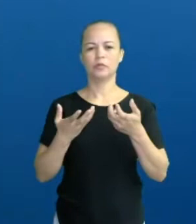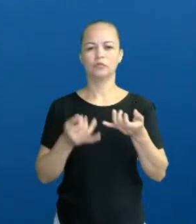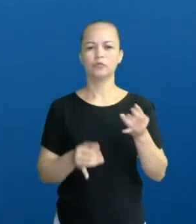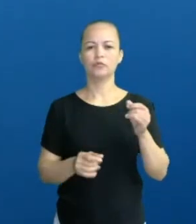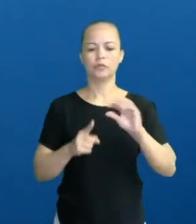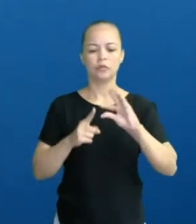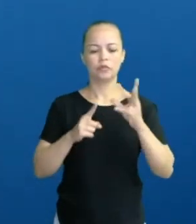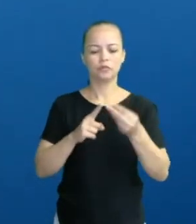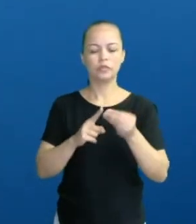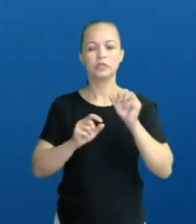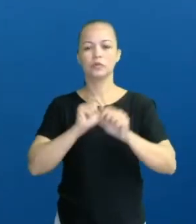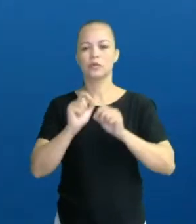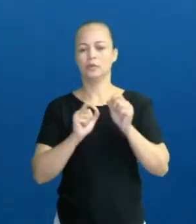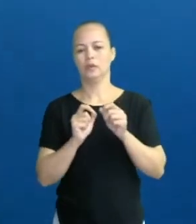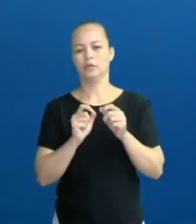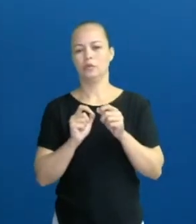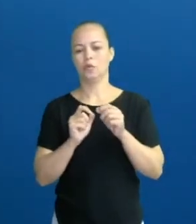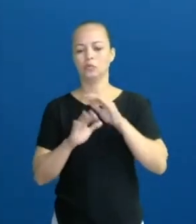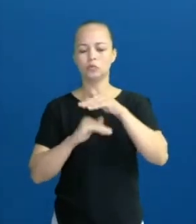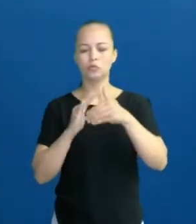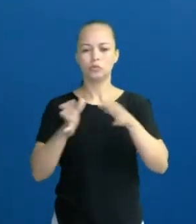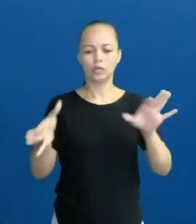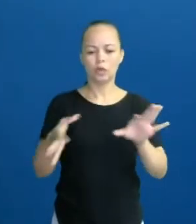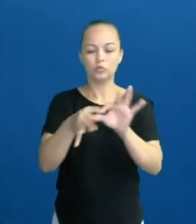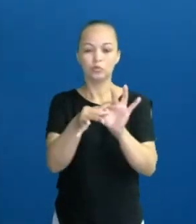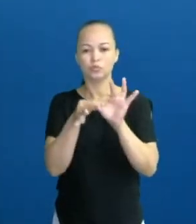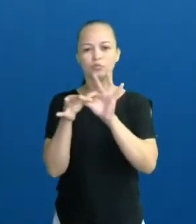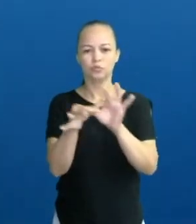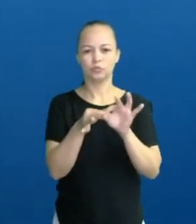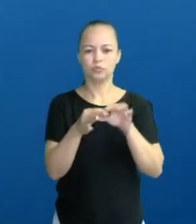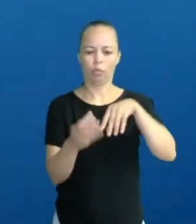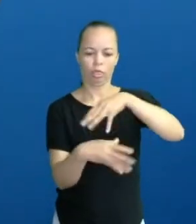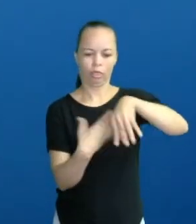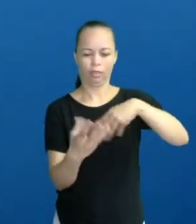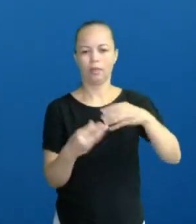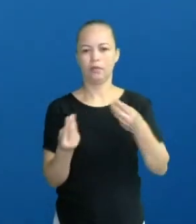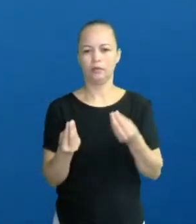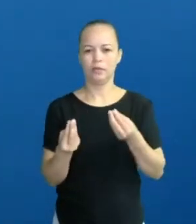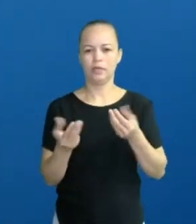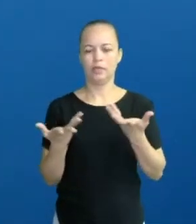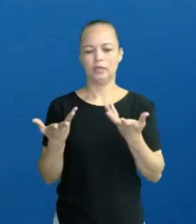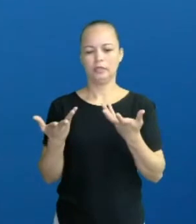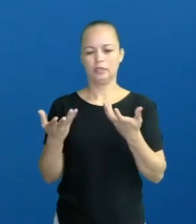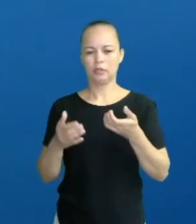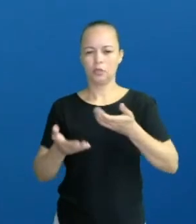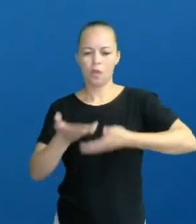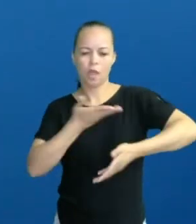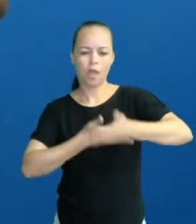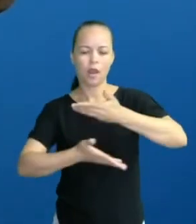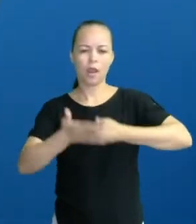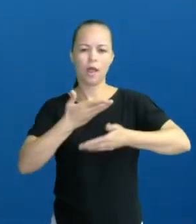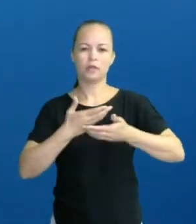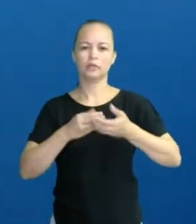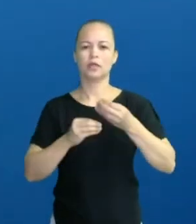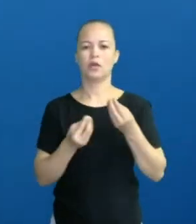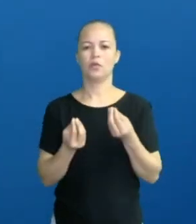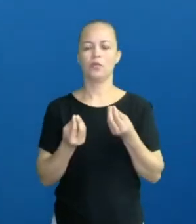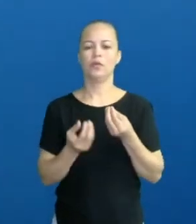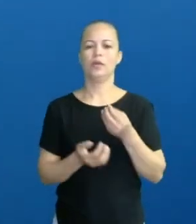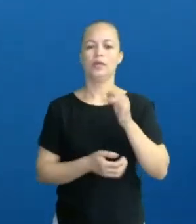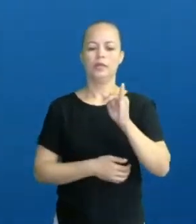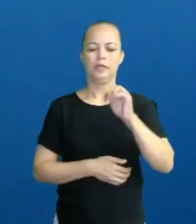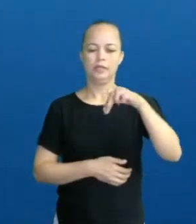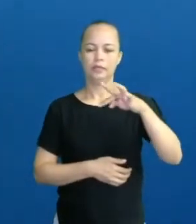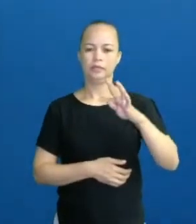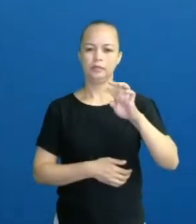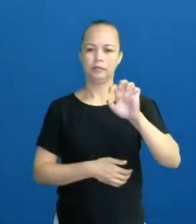Para você ver como tudo está junto e misturado. Existe todo um intercâmbio, existe toda uma relação interdisciplinar e transdisciplinar do